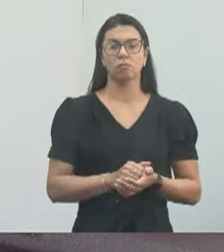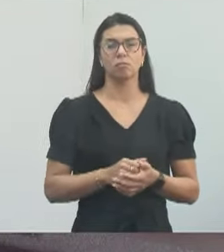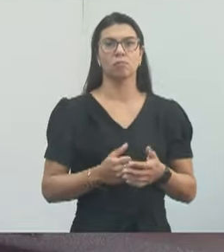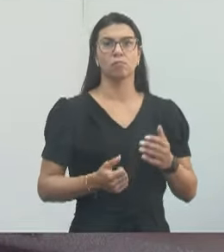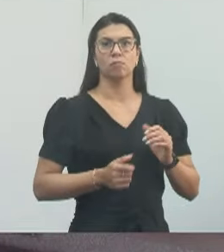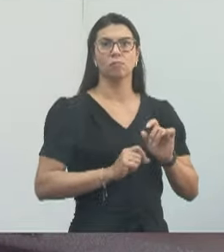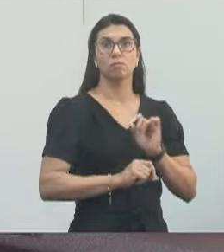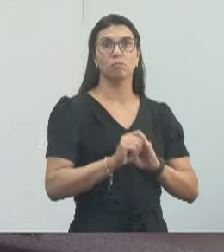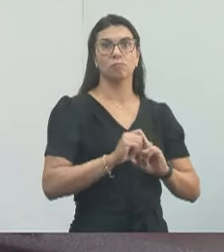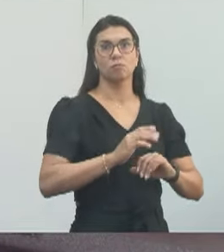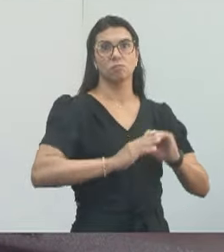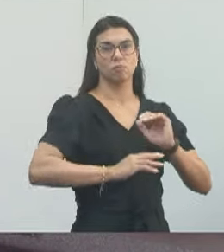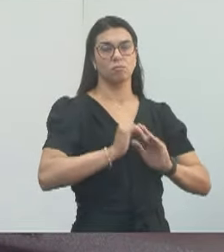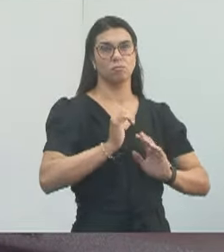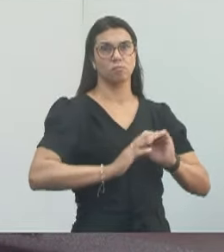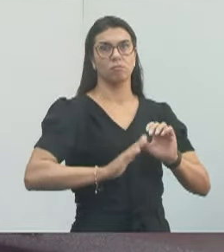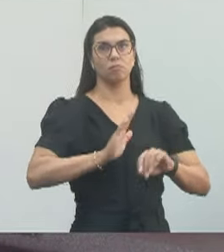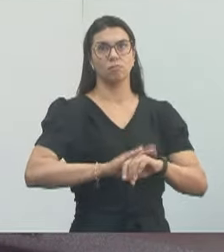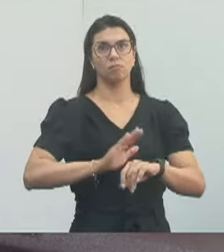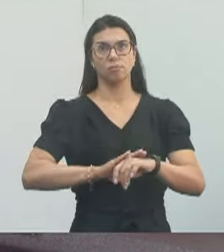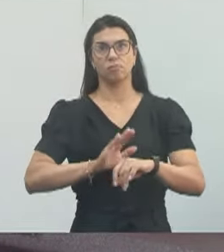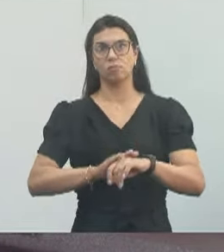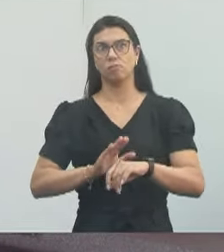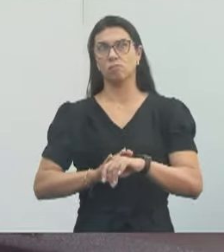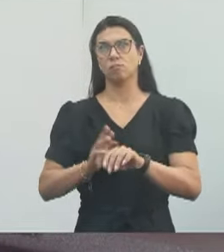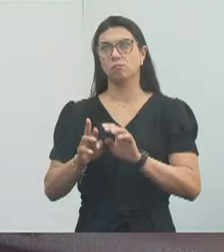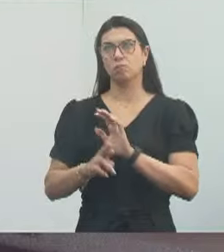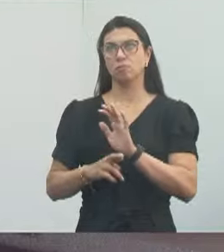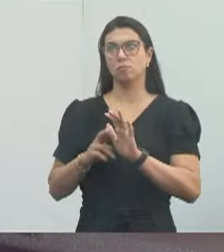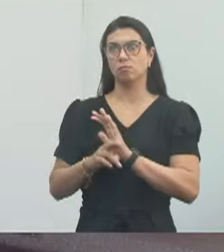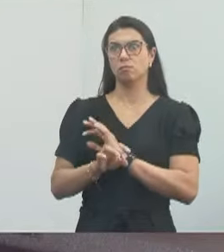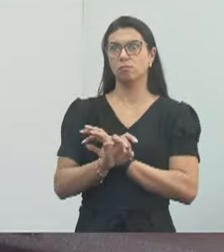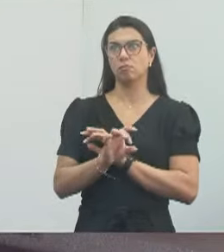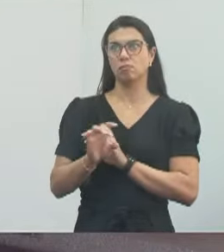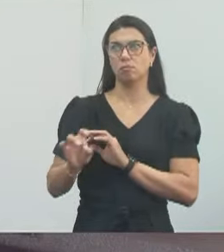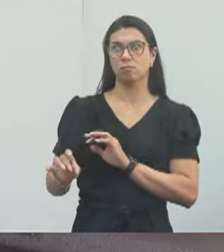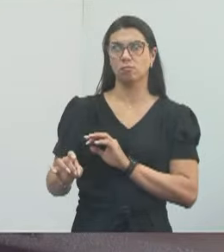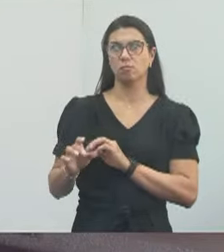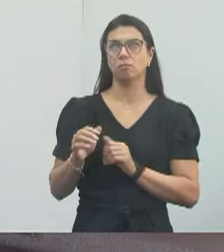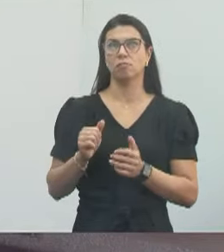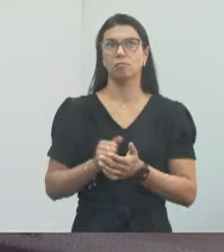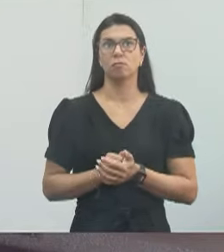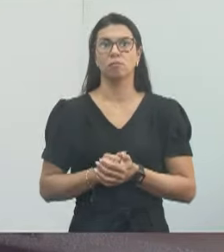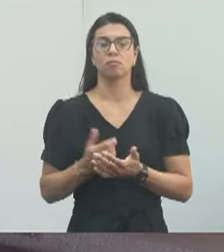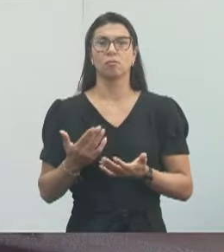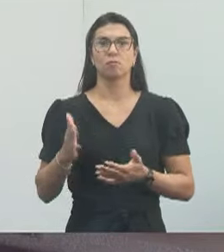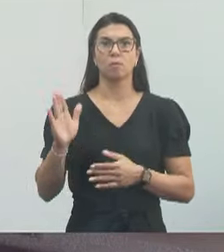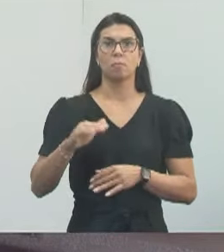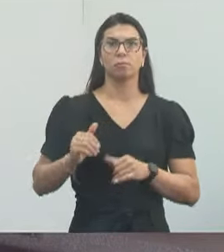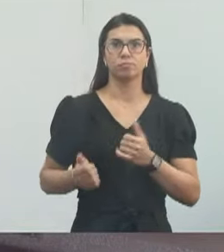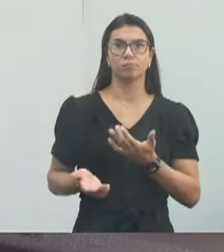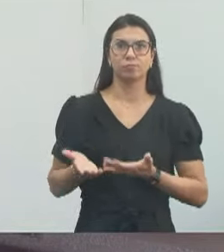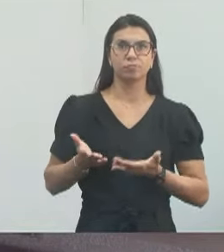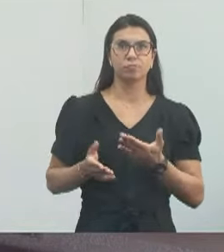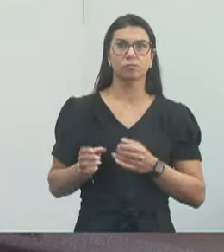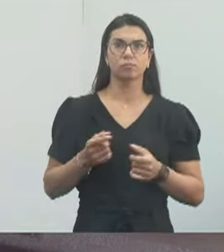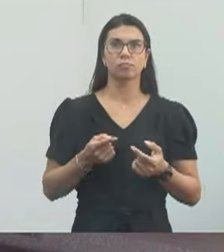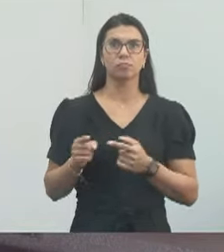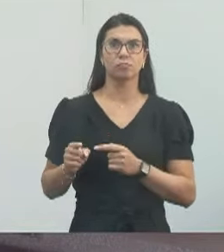participaram da diligência de averiguação ou fiscalização de cada caso entre outros informações pertinentes